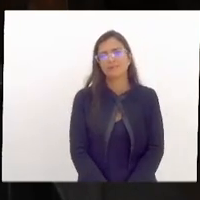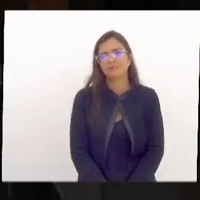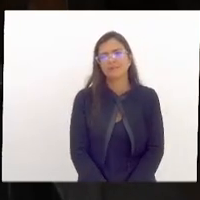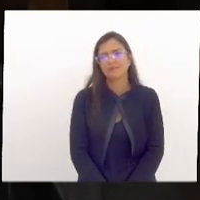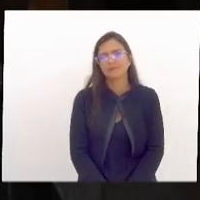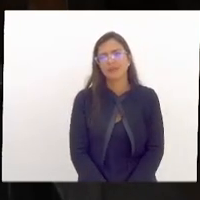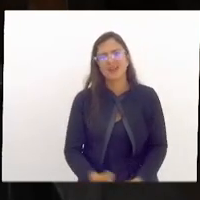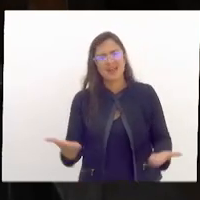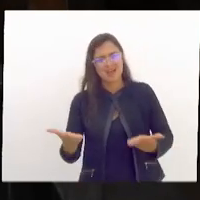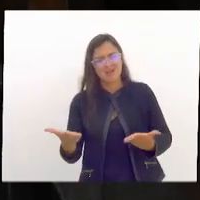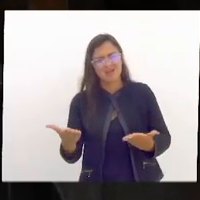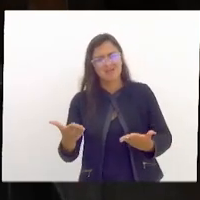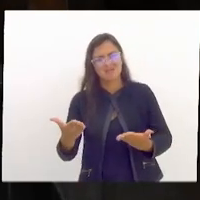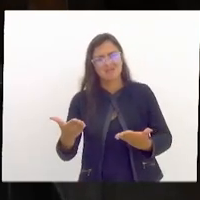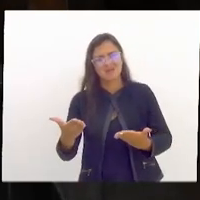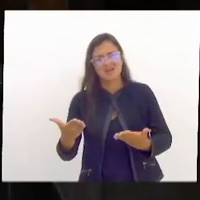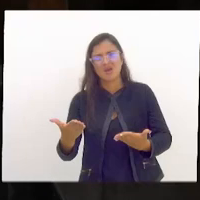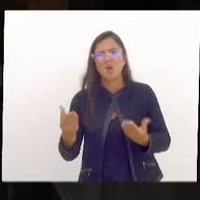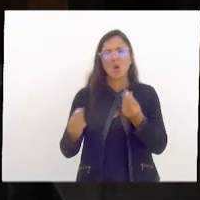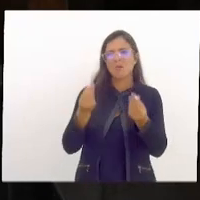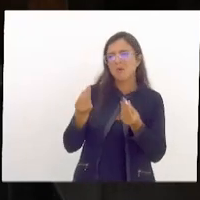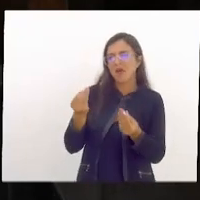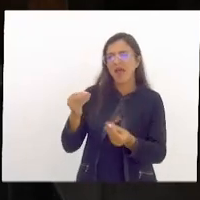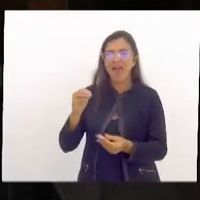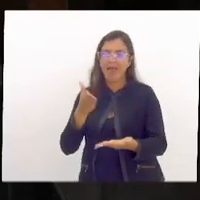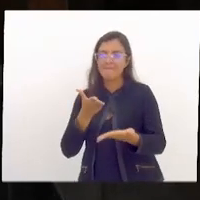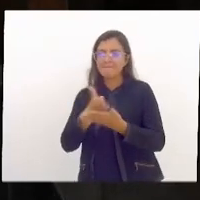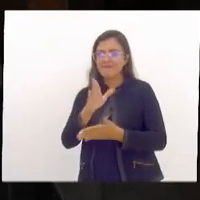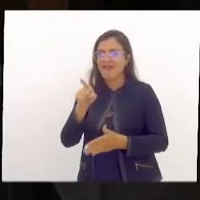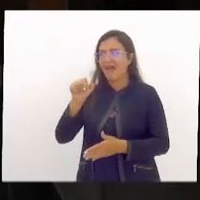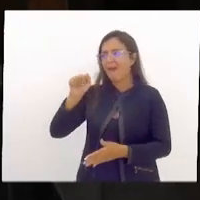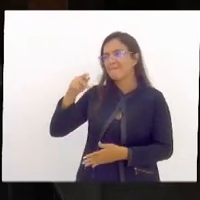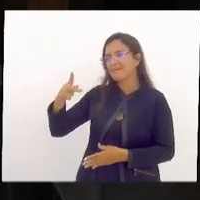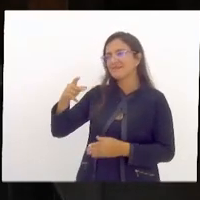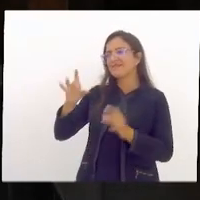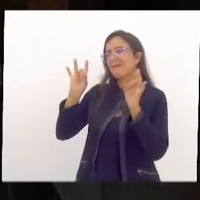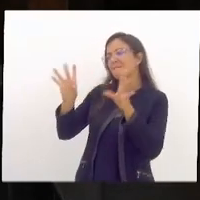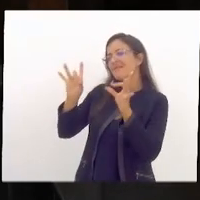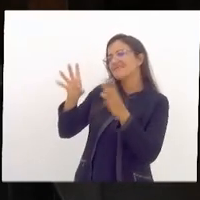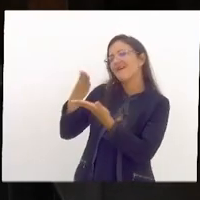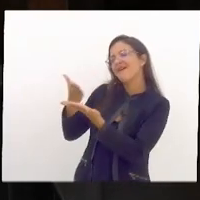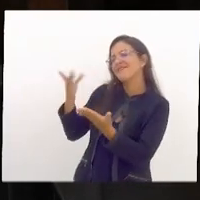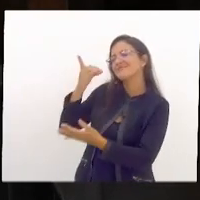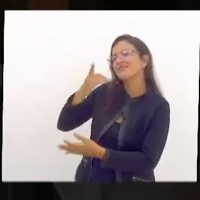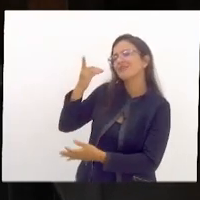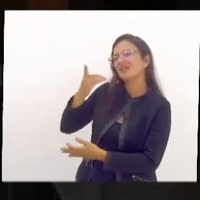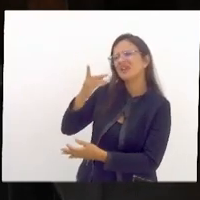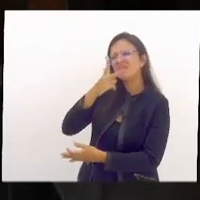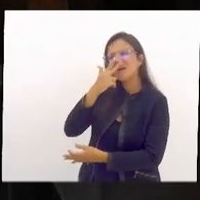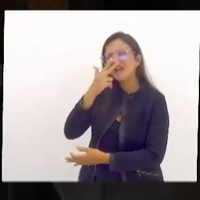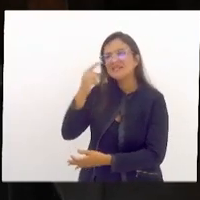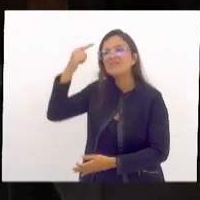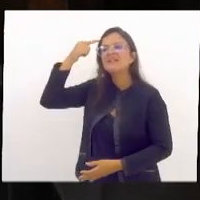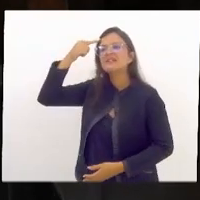a gente vai fazer o contrário? Vai aprovar uma aposentadoria especial para nós mesmos?